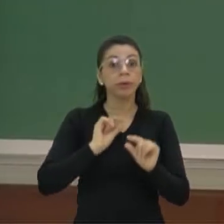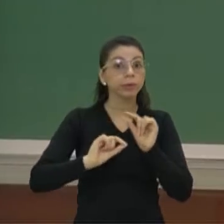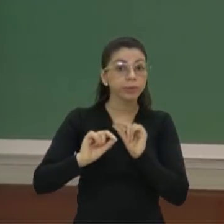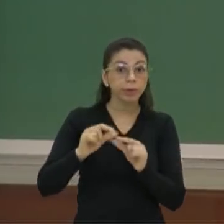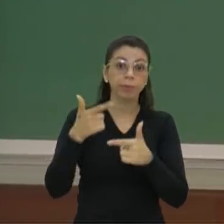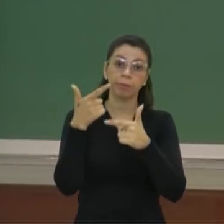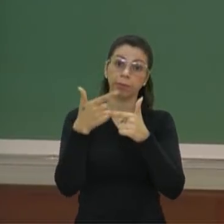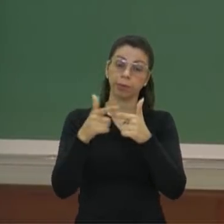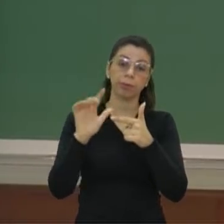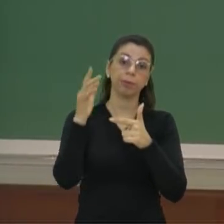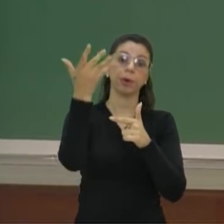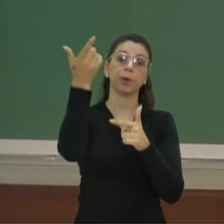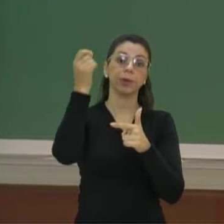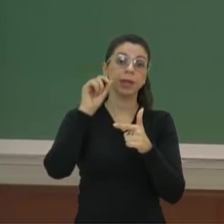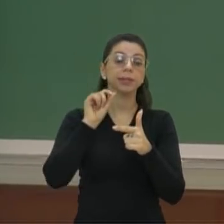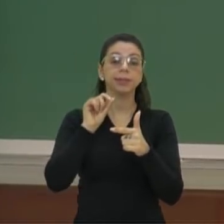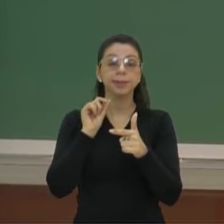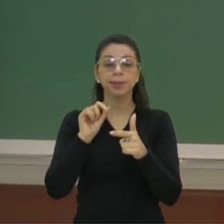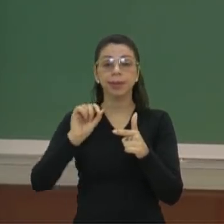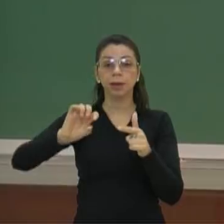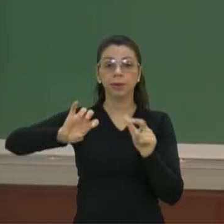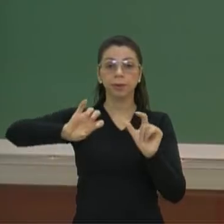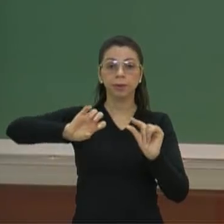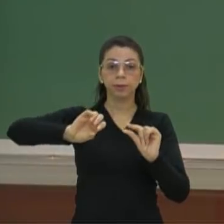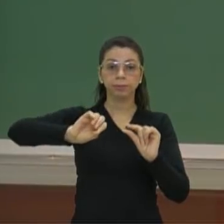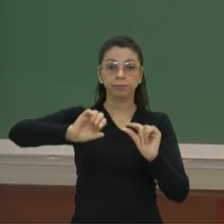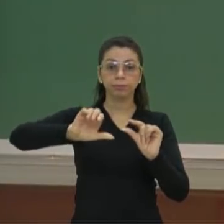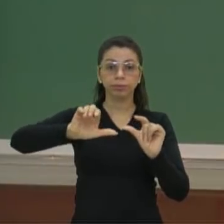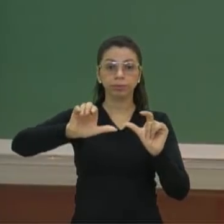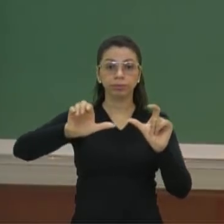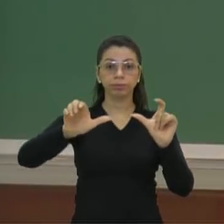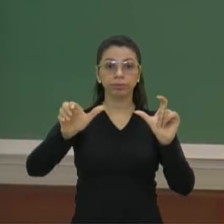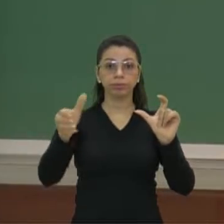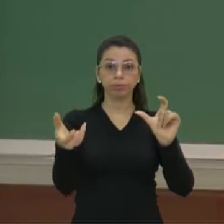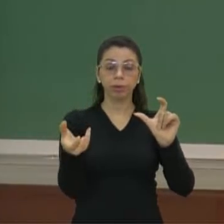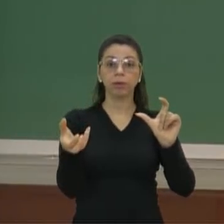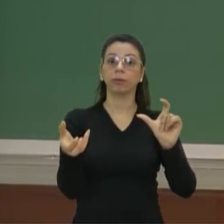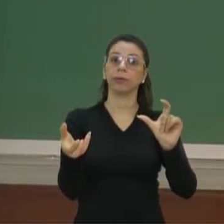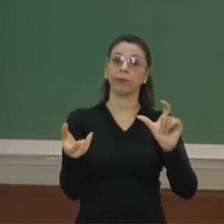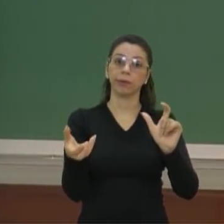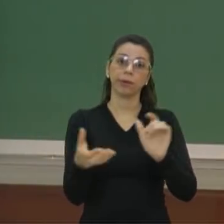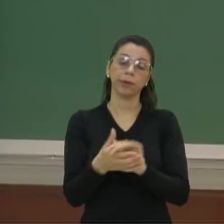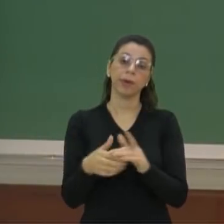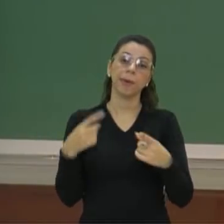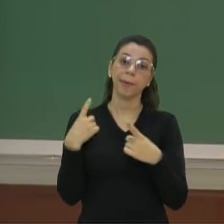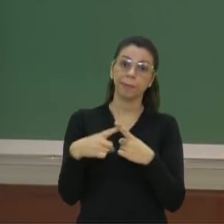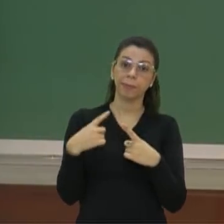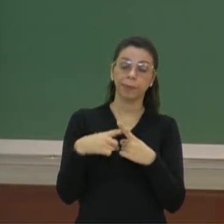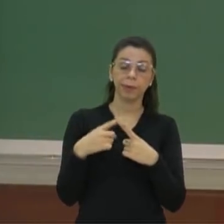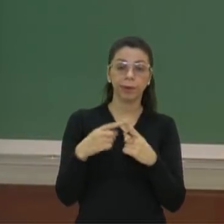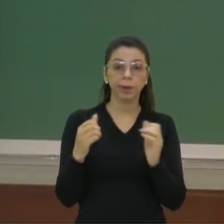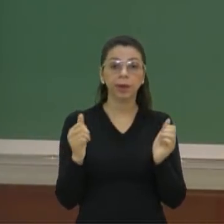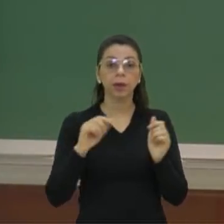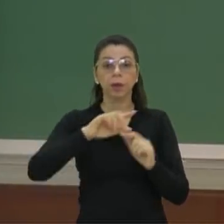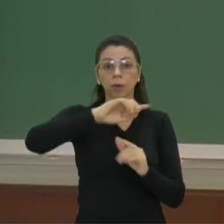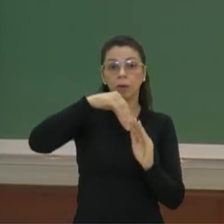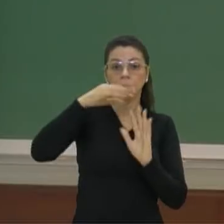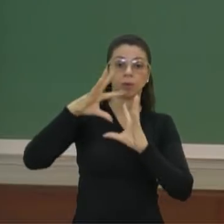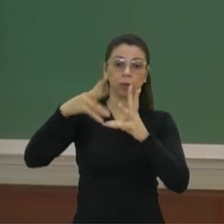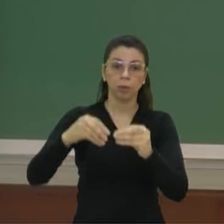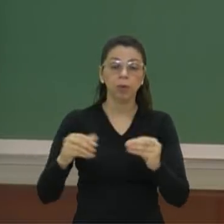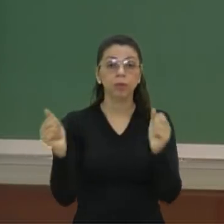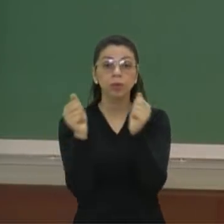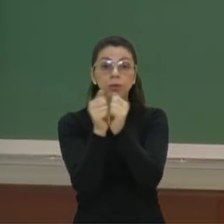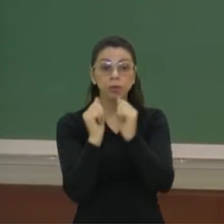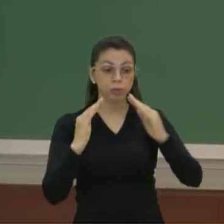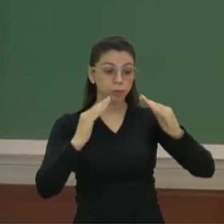e todos ao mesmo tempo, porque está todo mundo convivendo no mesmo espaço devido à pandemia. Vamos na sequência?